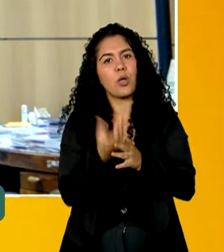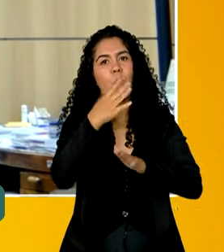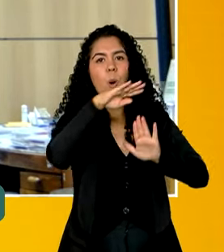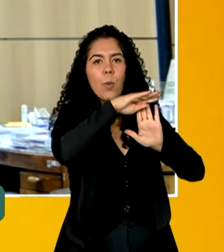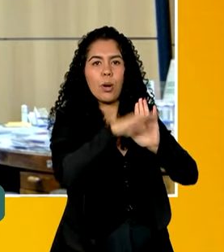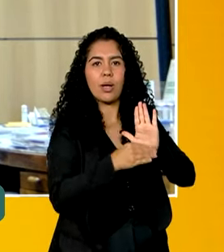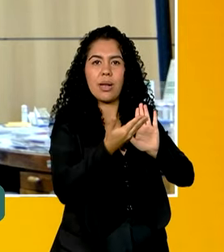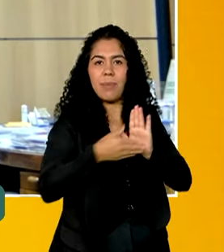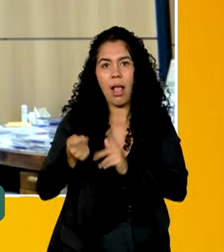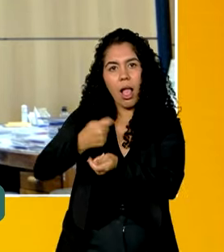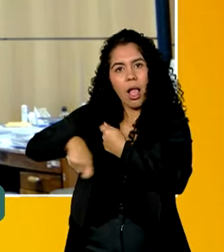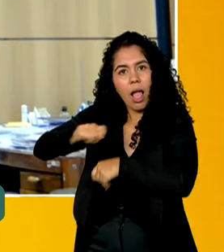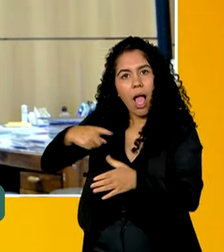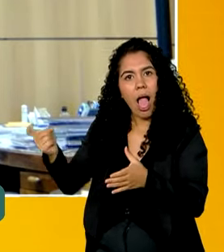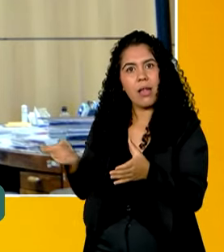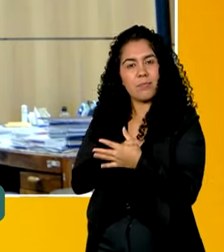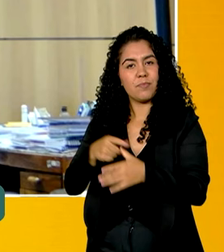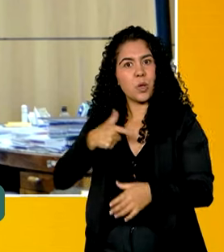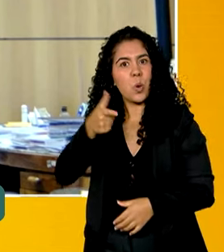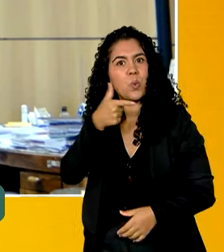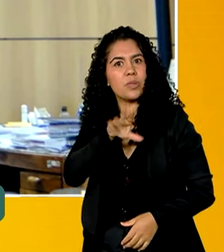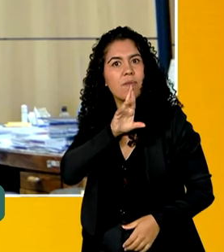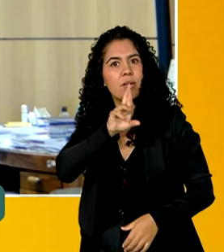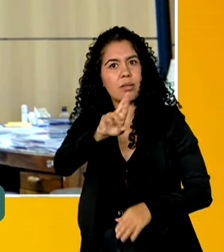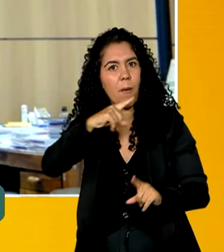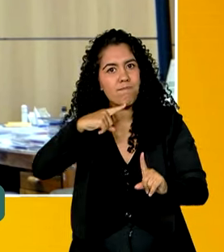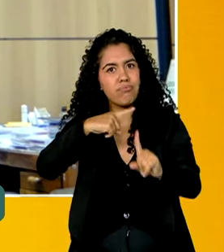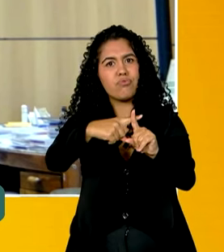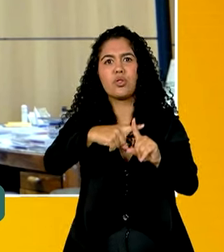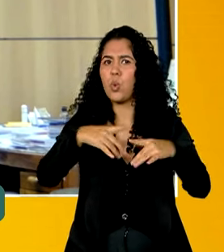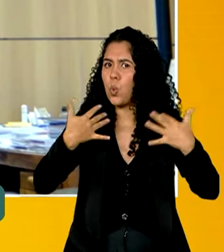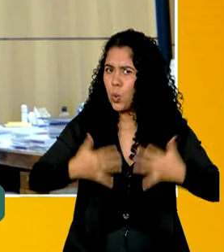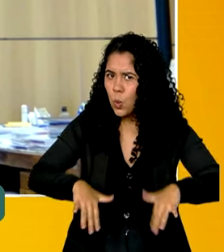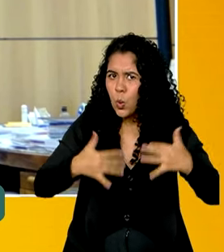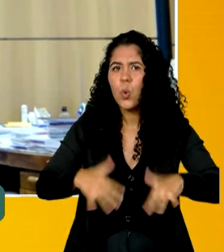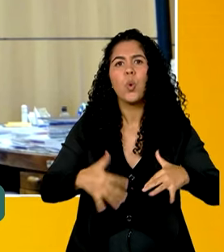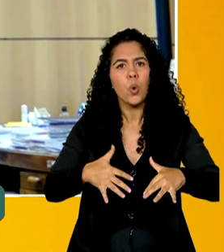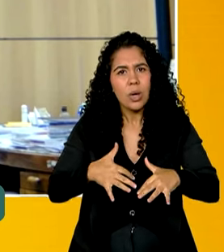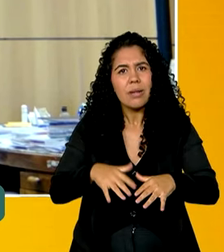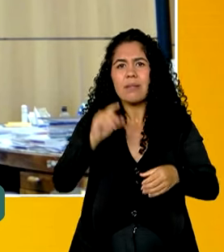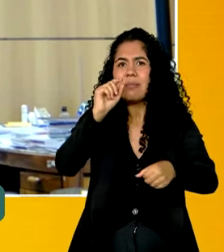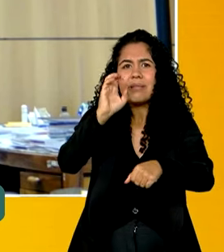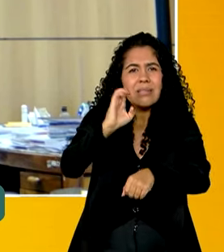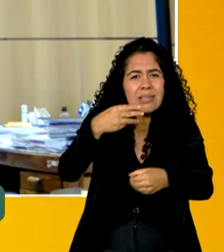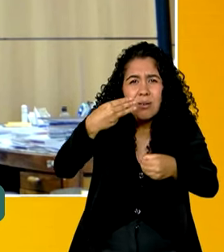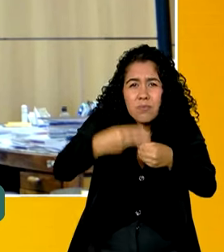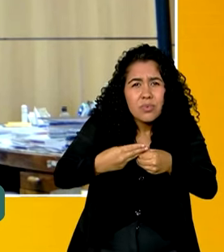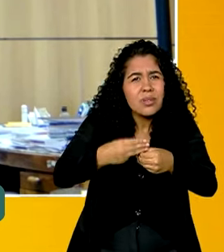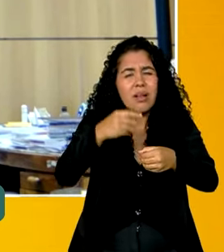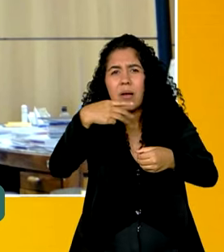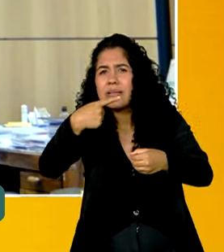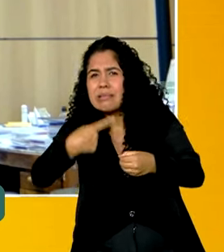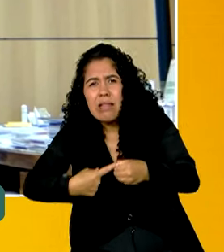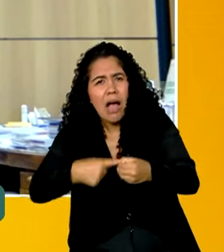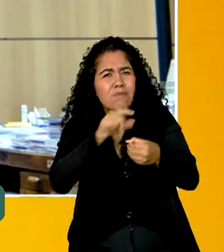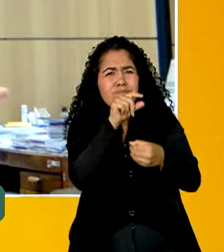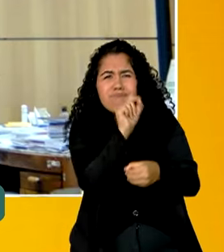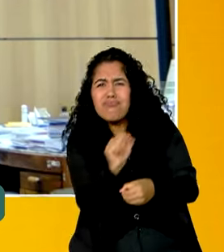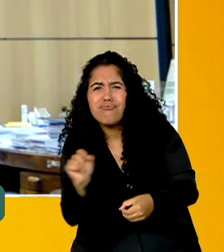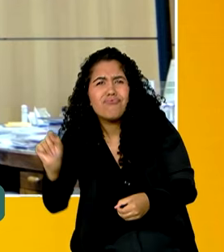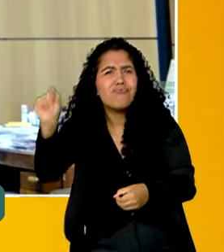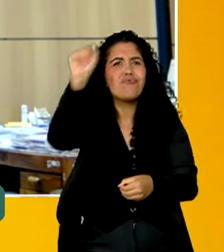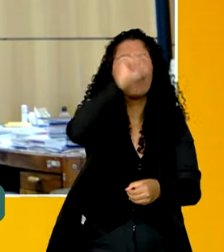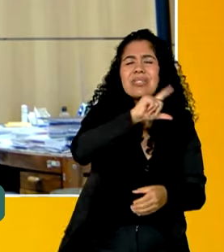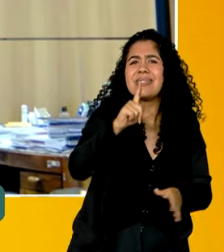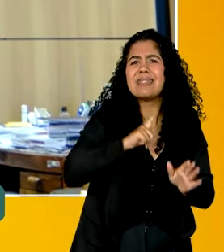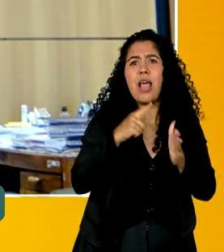dos programas que deu bastante resultado, resultado muito positivo em cada cidade. Se olhar, cada cidade vai ter lá X